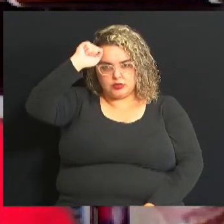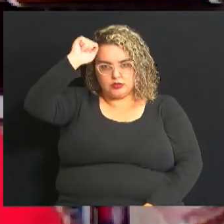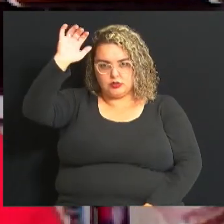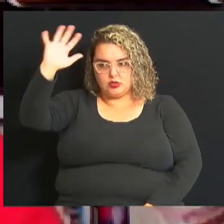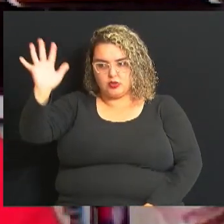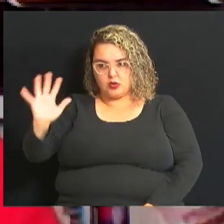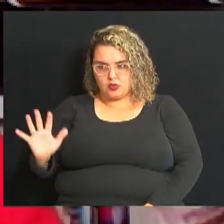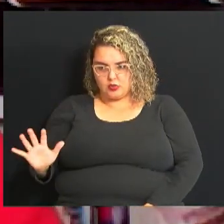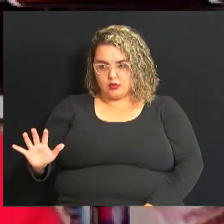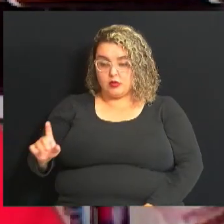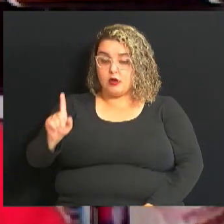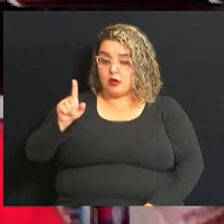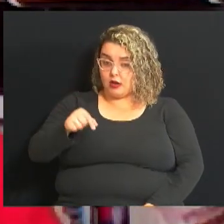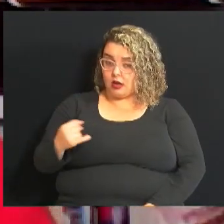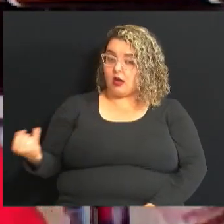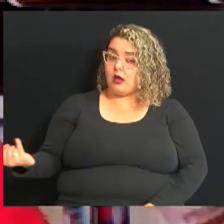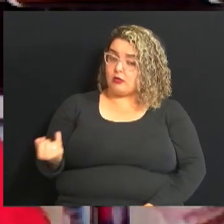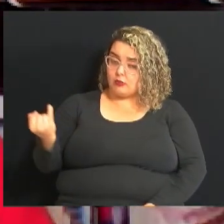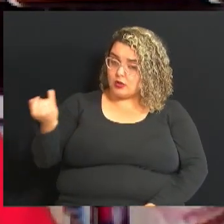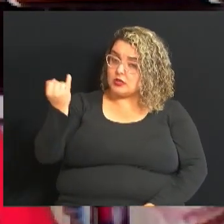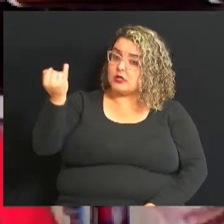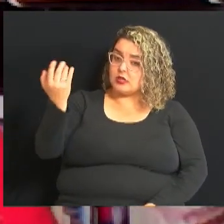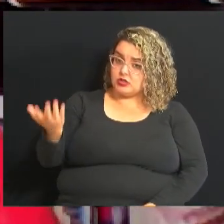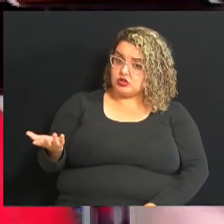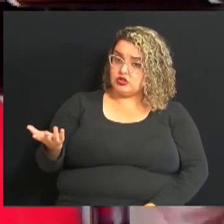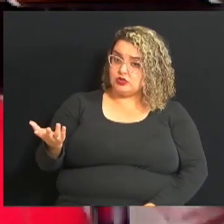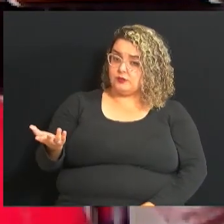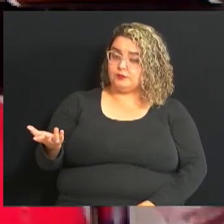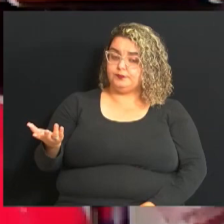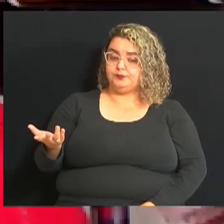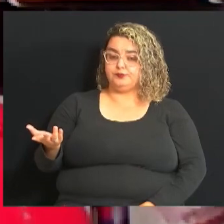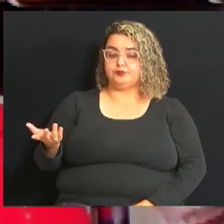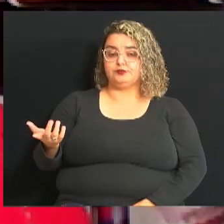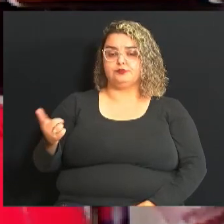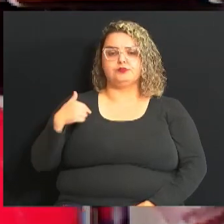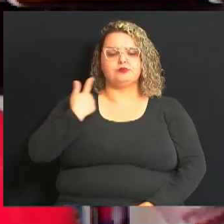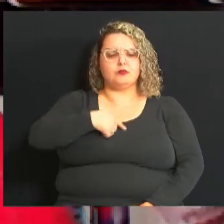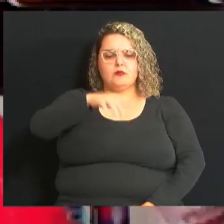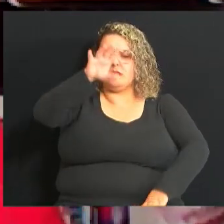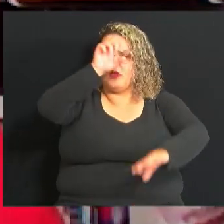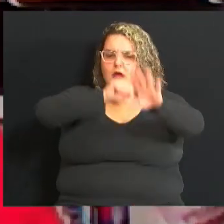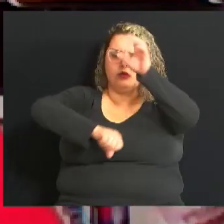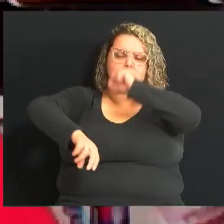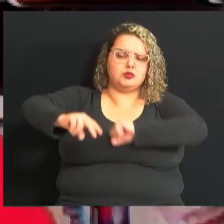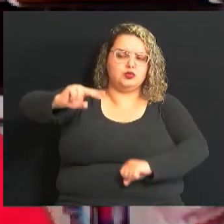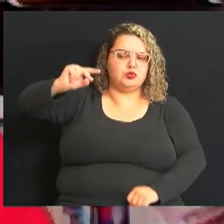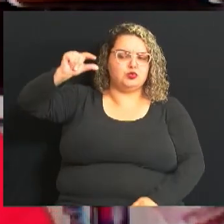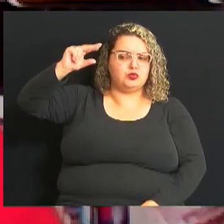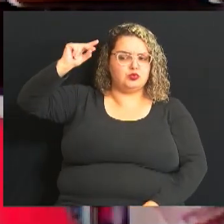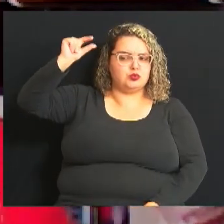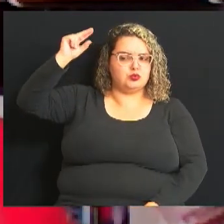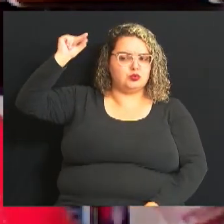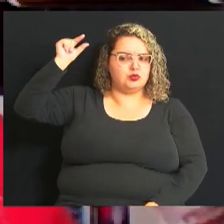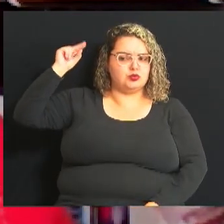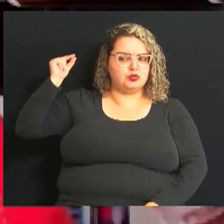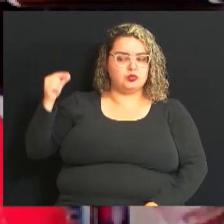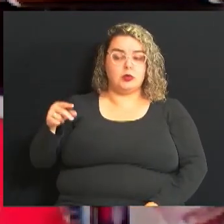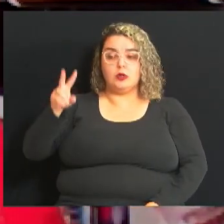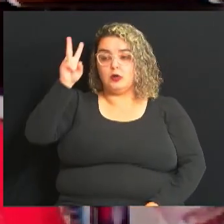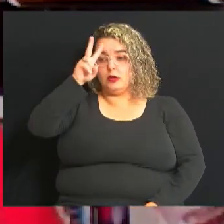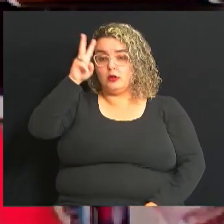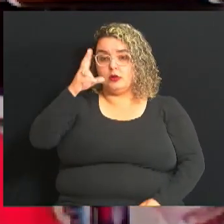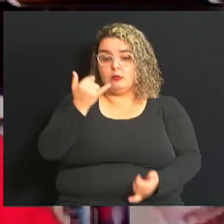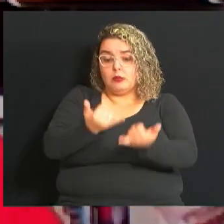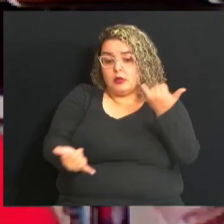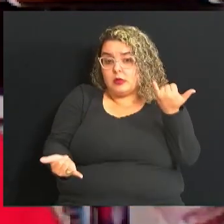caminho importante, né? A gente aprendeu muitos anos uma história contada pela